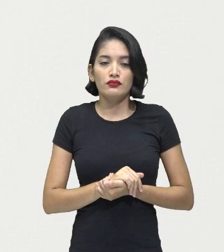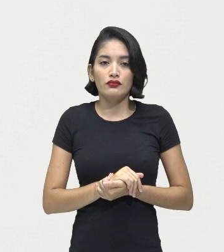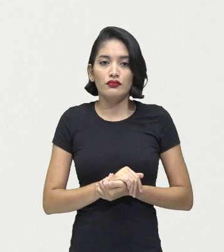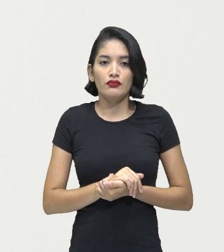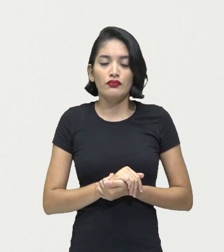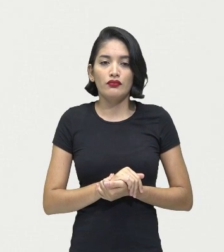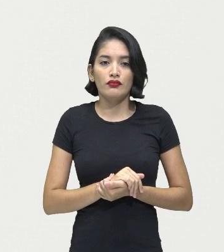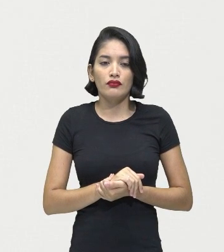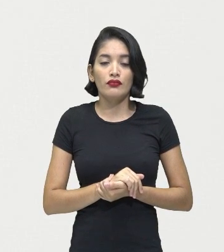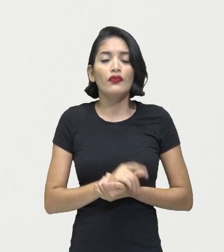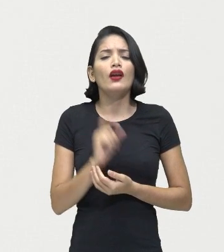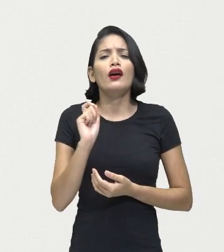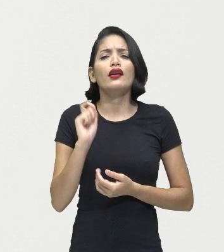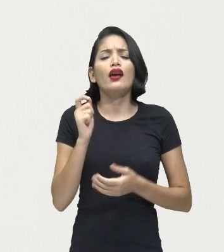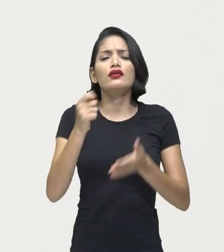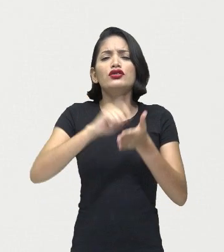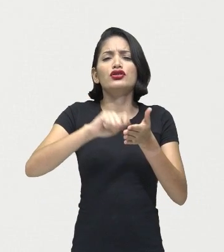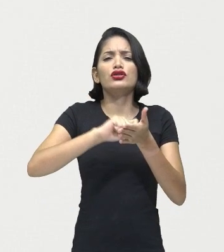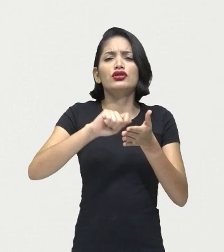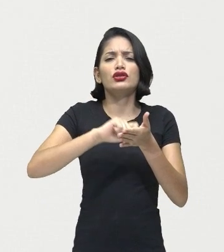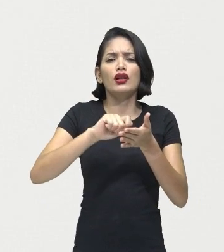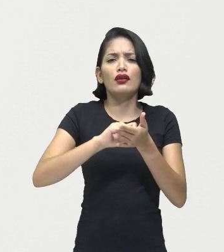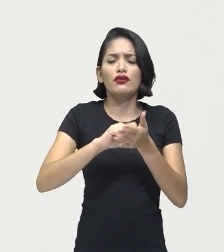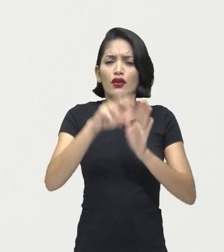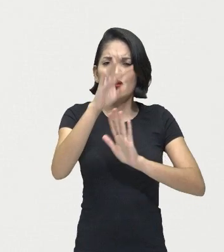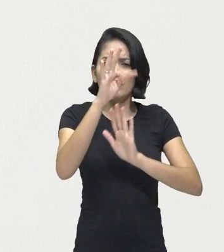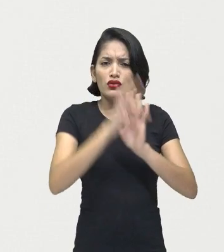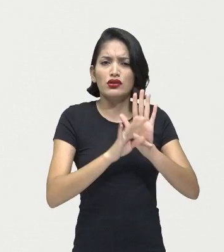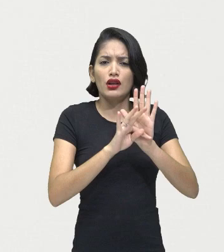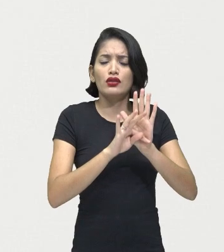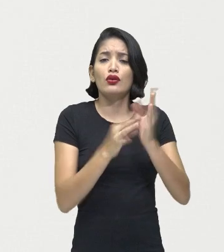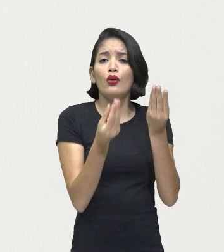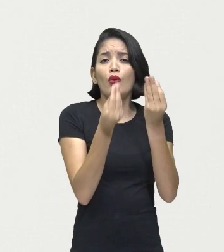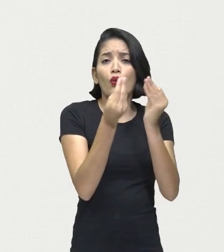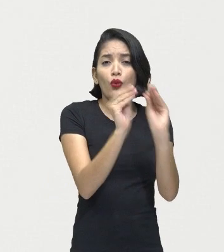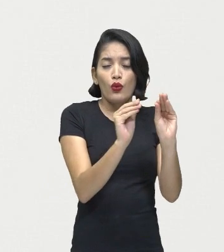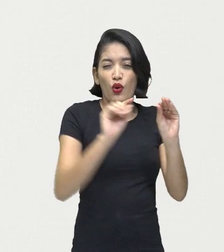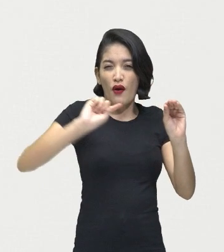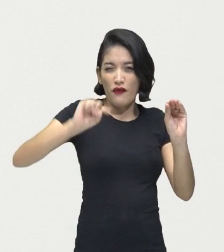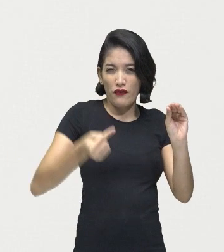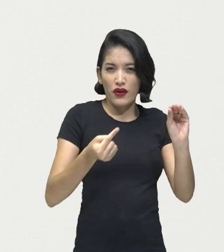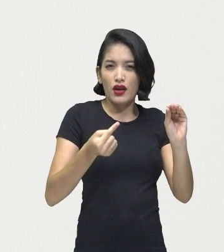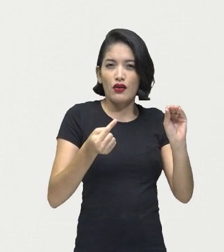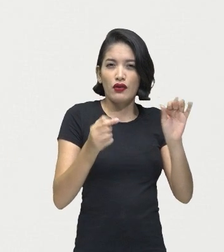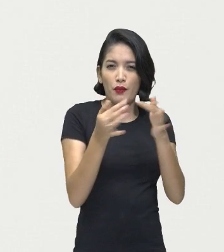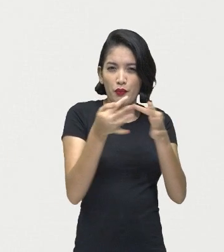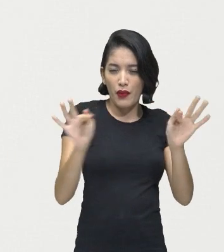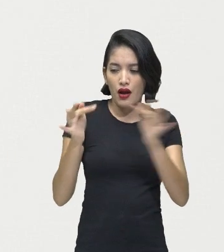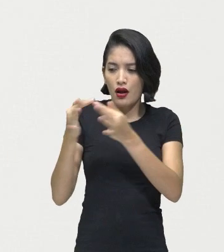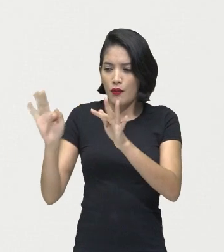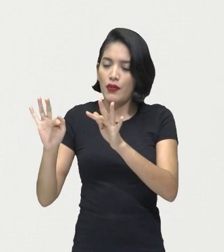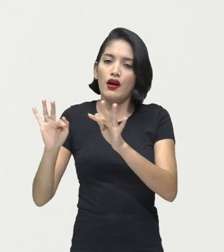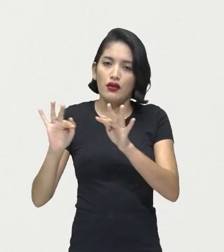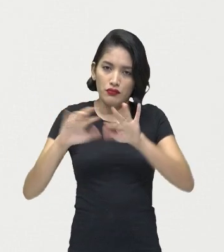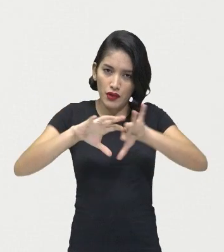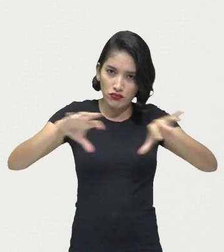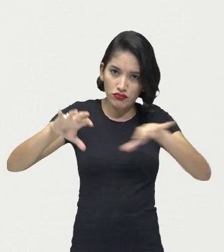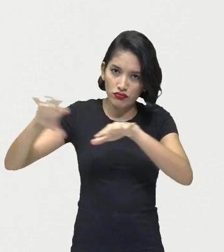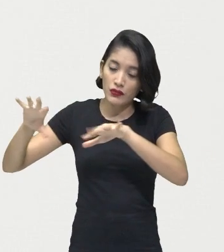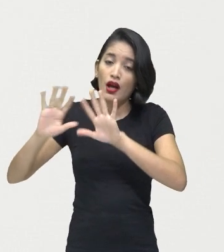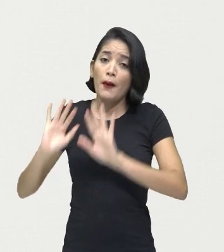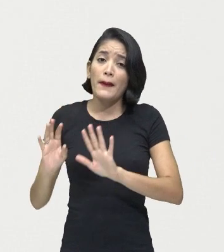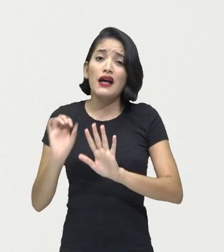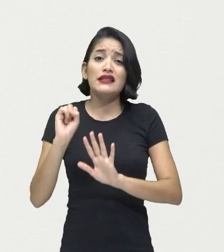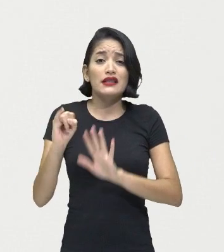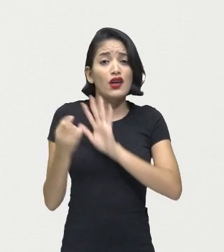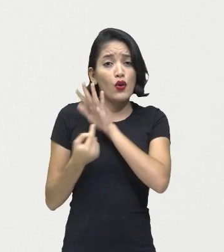quem escreveu esse texto, ele preferiu colocar a vírgula para separar as orações, né? Mas se eu quiser colocar o izinho lá no final,